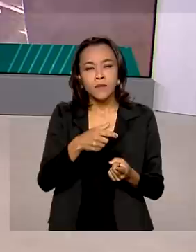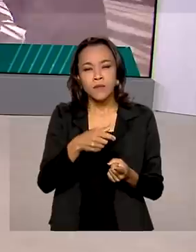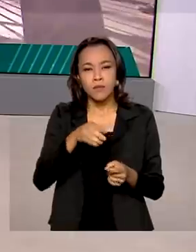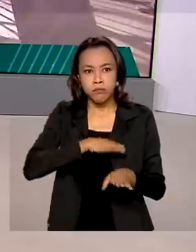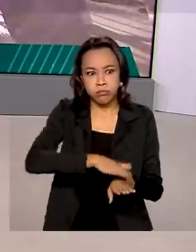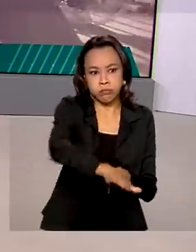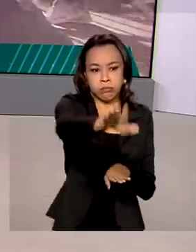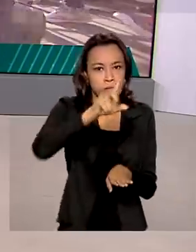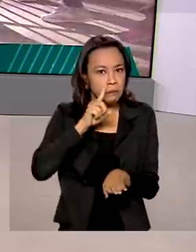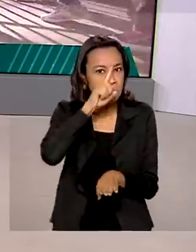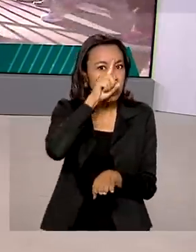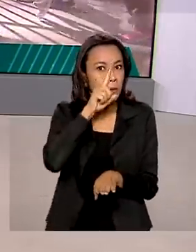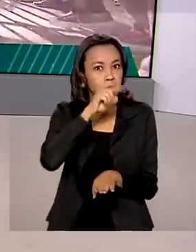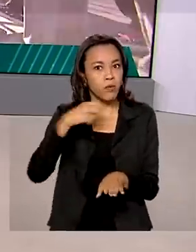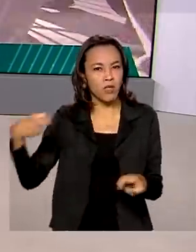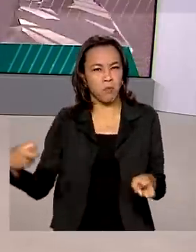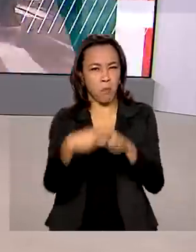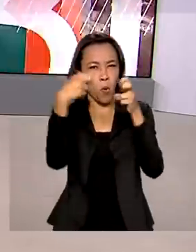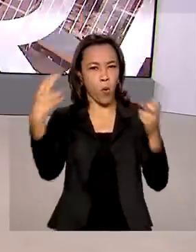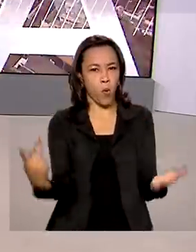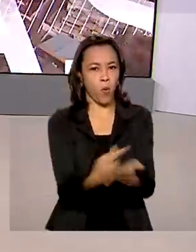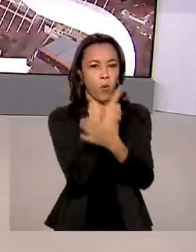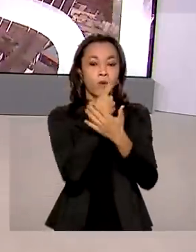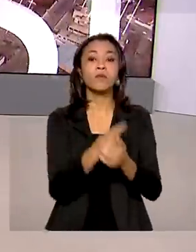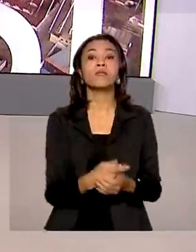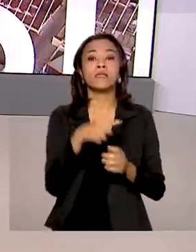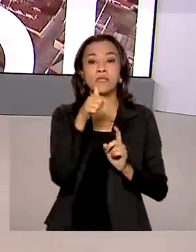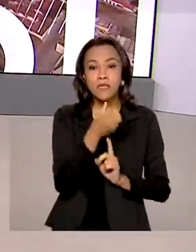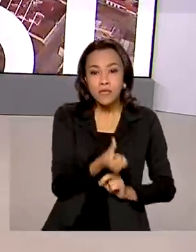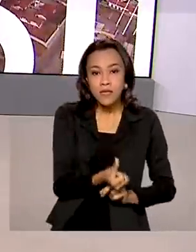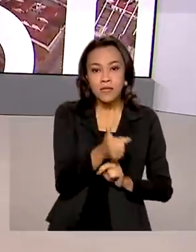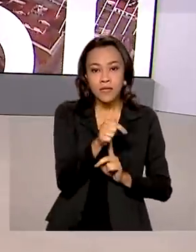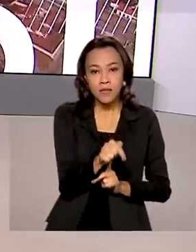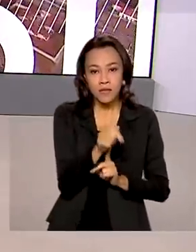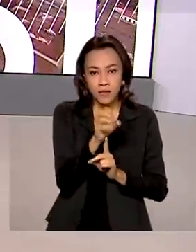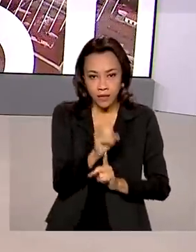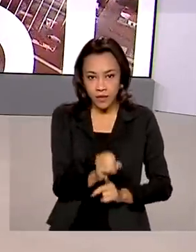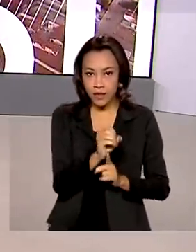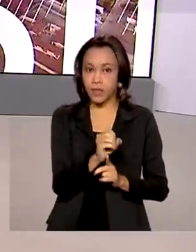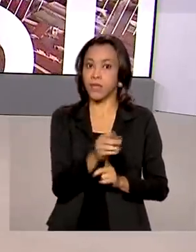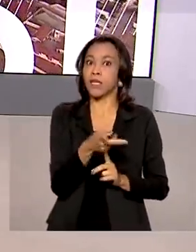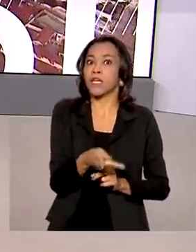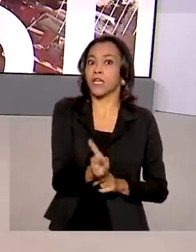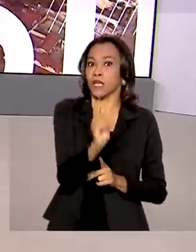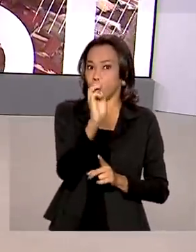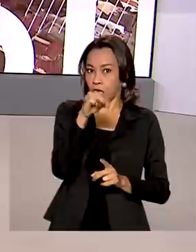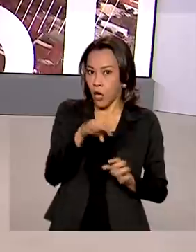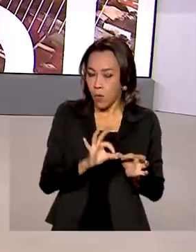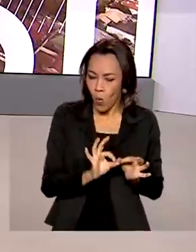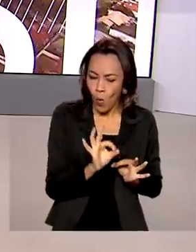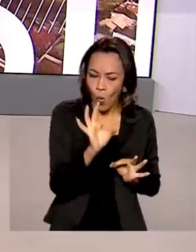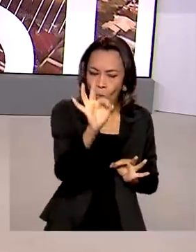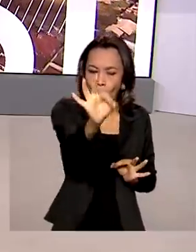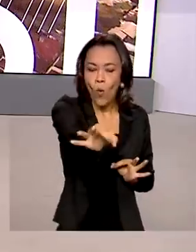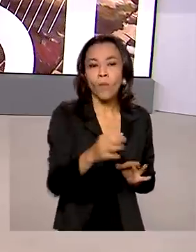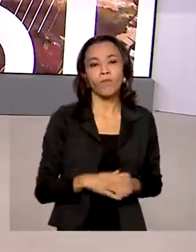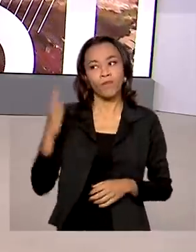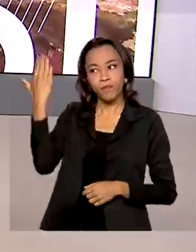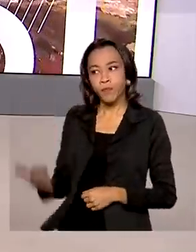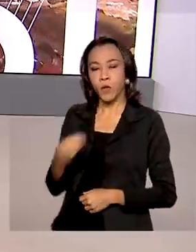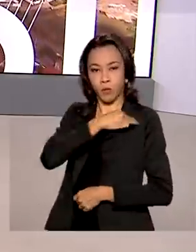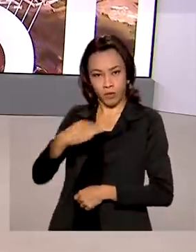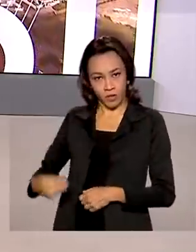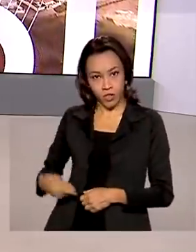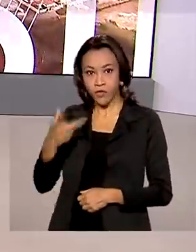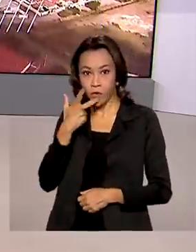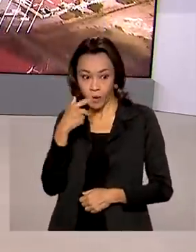do número de acidentes, o trecho possui 670 quilômetros de extensão. Para o ministro da Infraestrutura, a obra